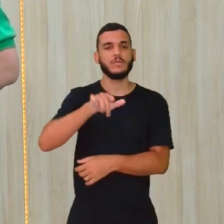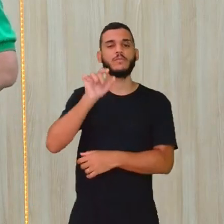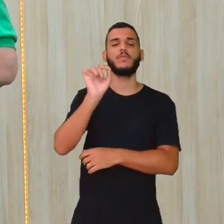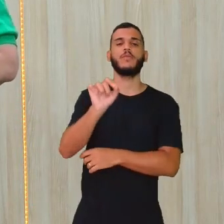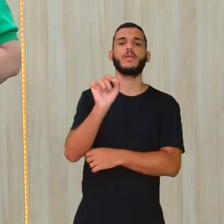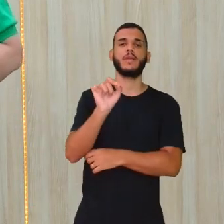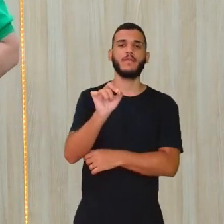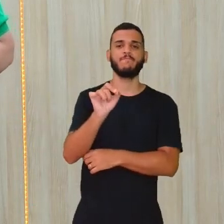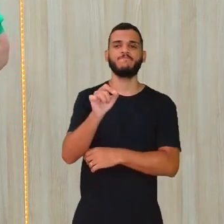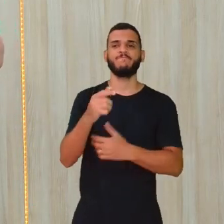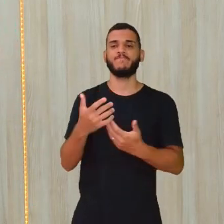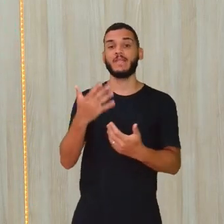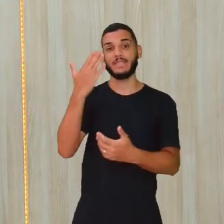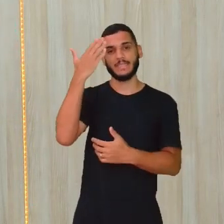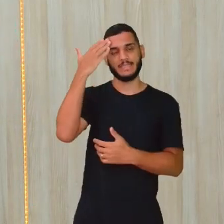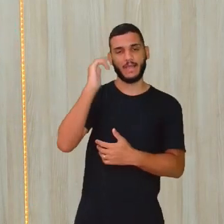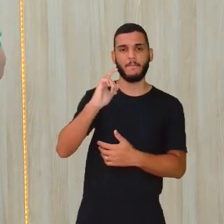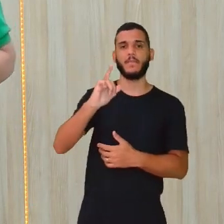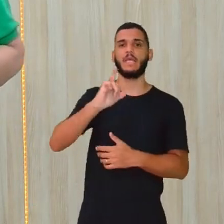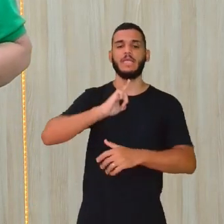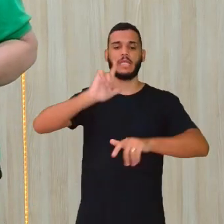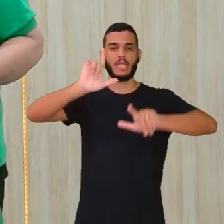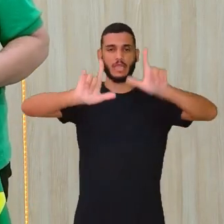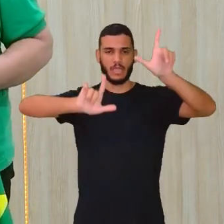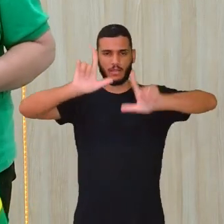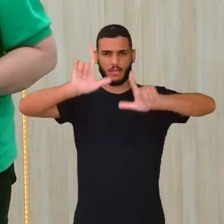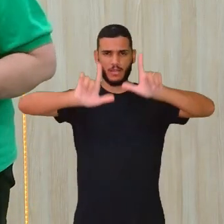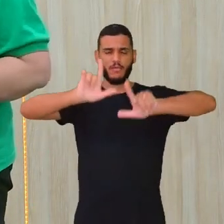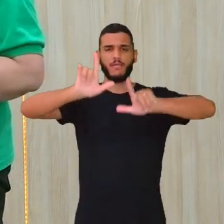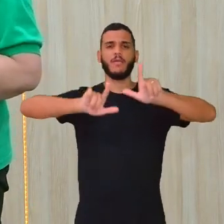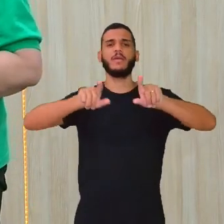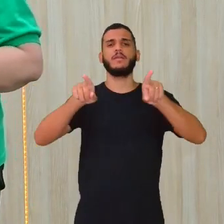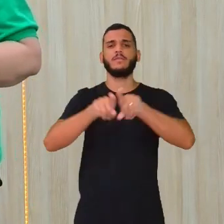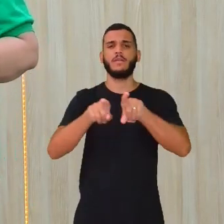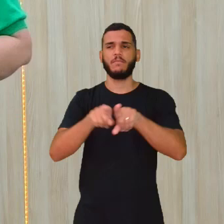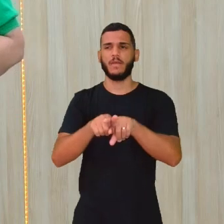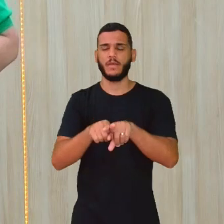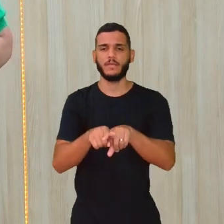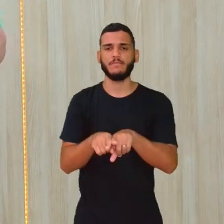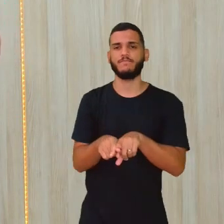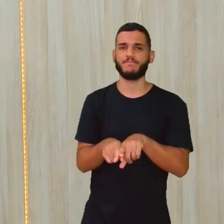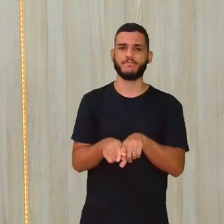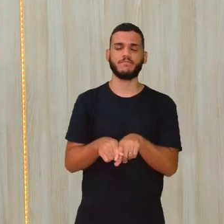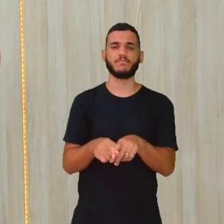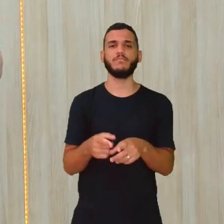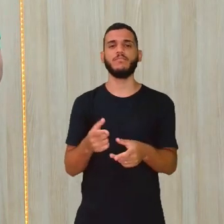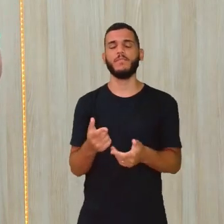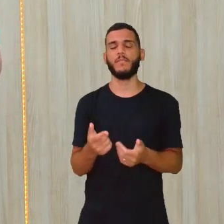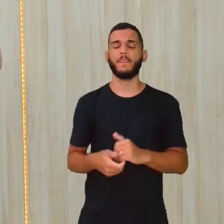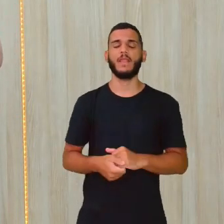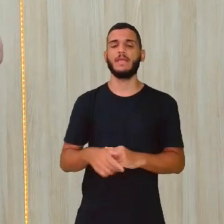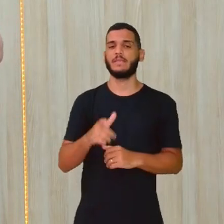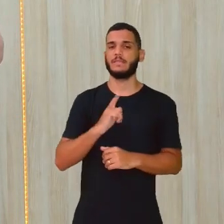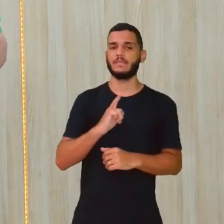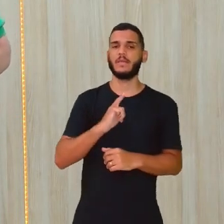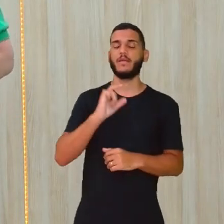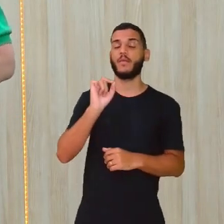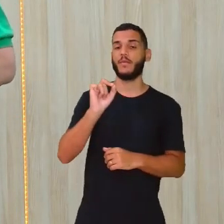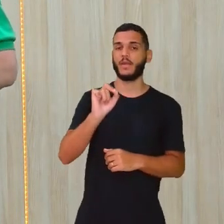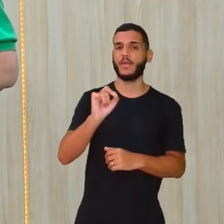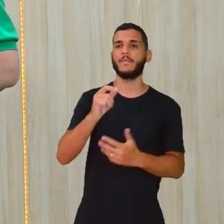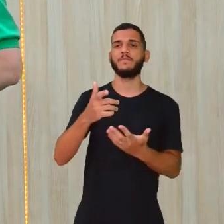né, ouvir dos meios de comunicação, né, da questão aí tanto do jornal falado como do jornal